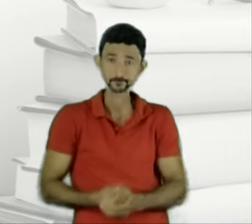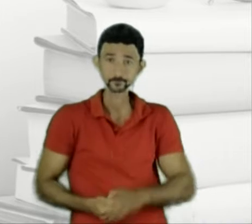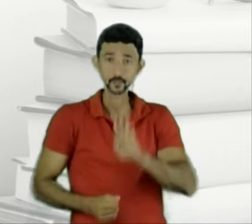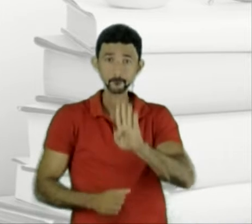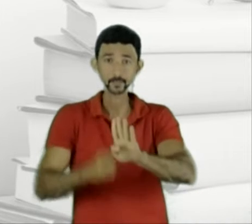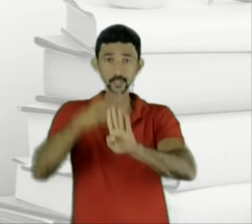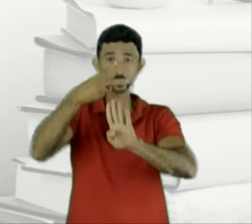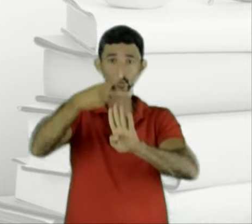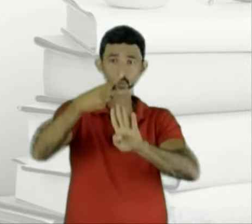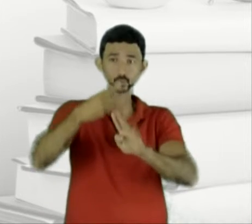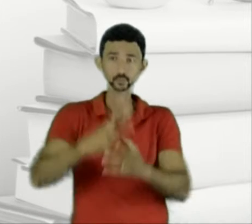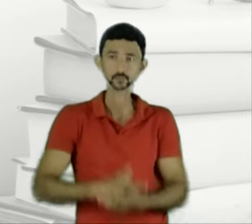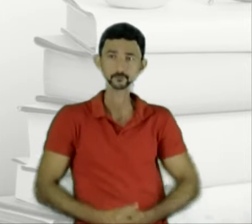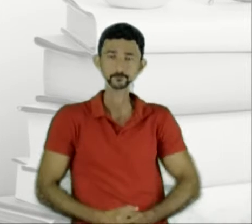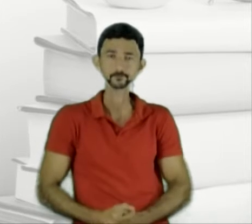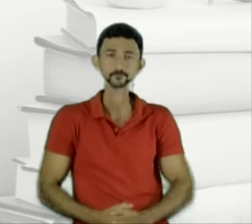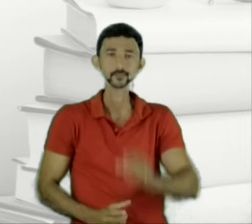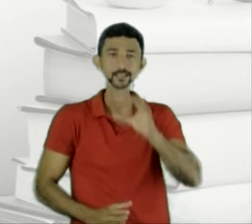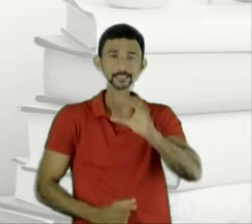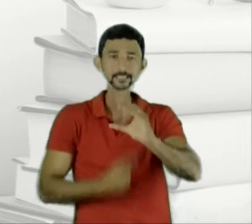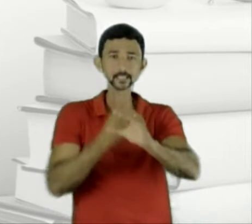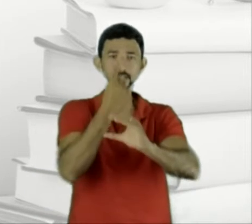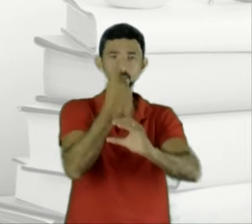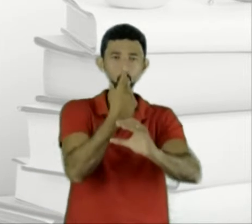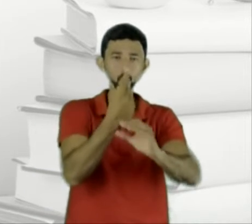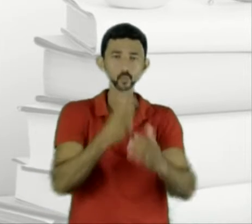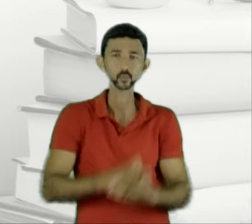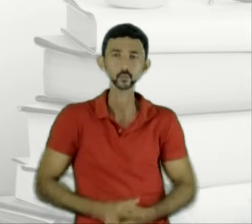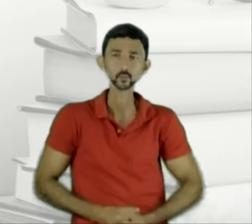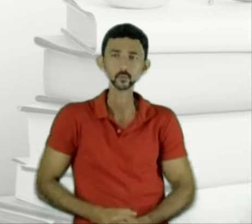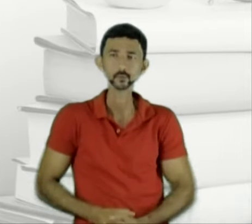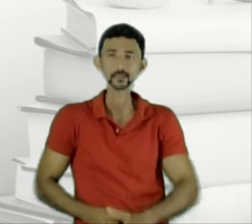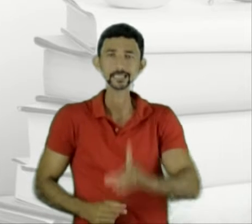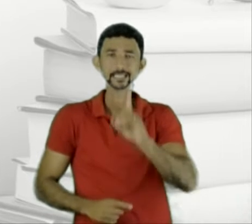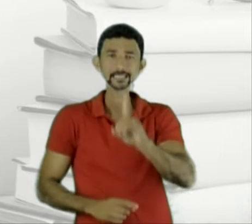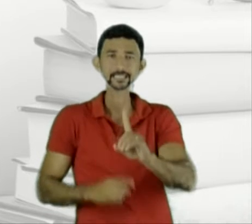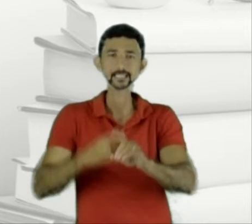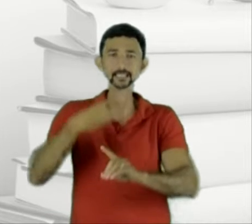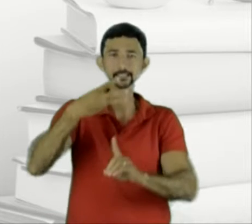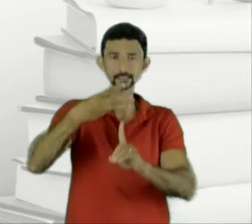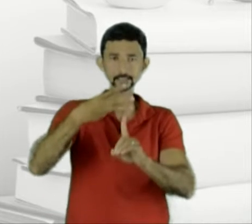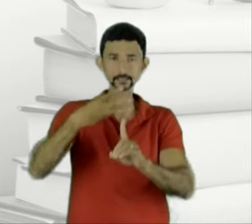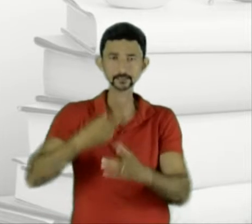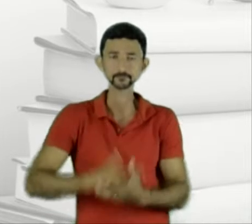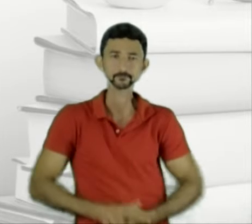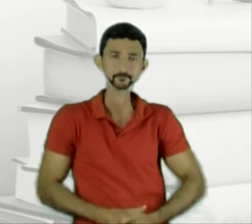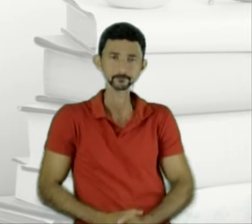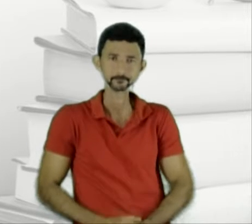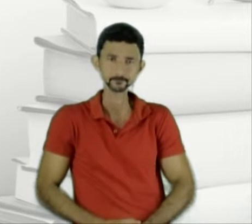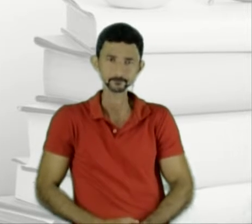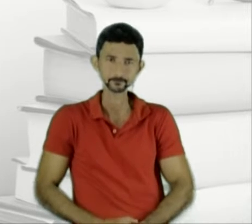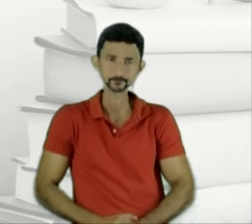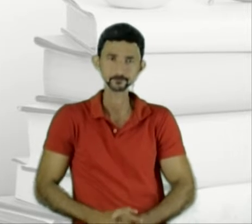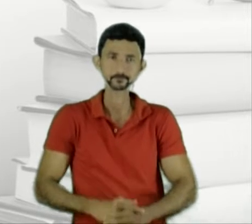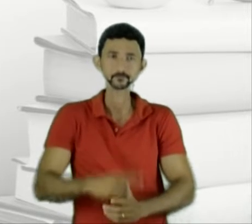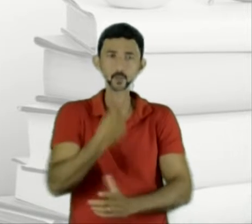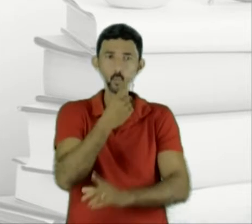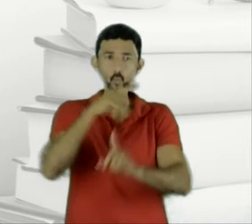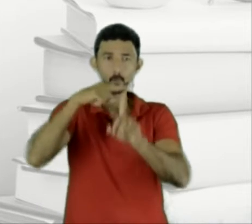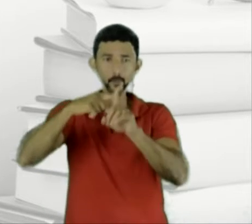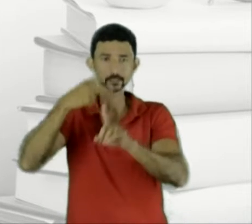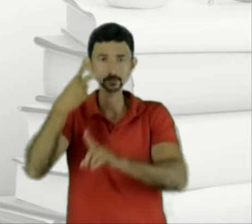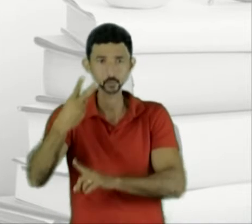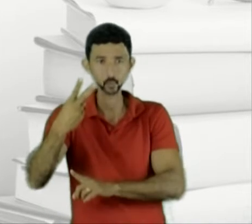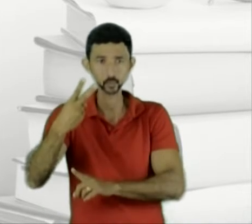2. O expoente do C é 1. O expoente do D é 3. Então, fica 1 mais